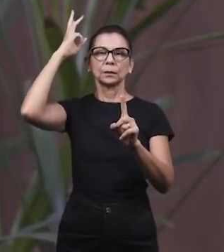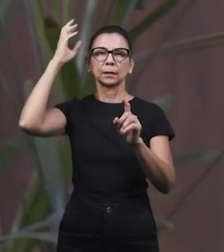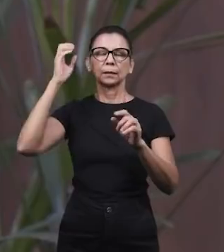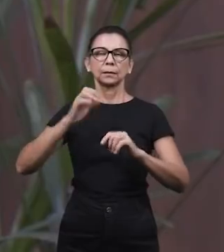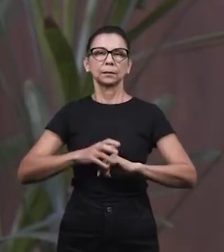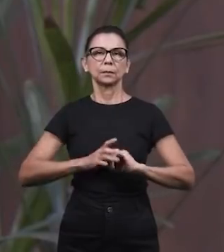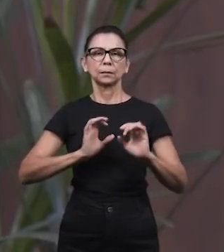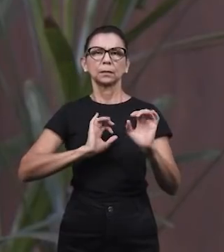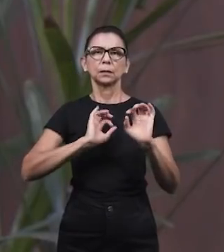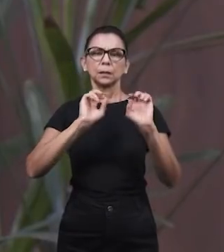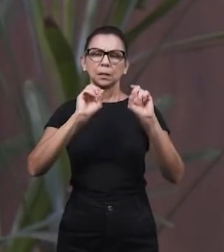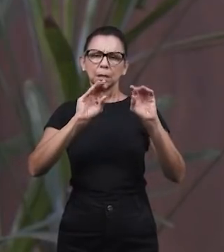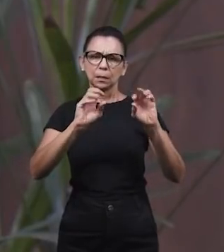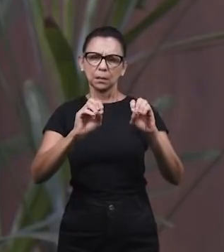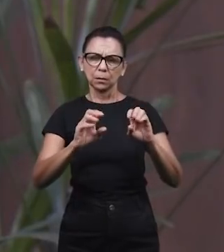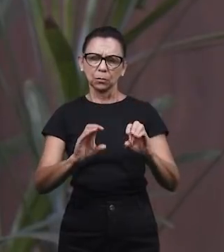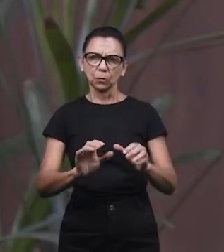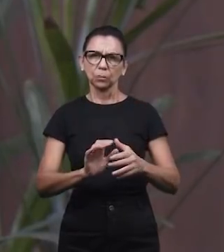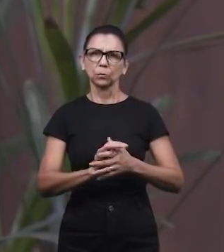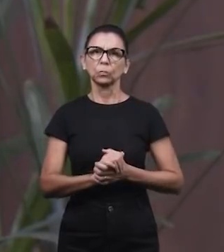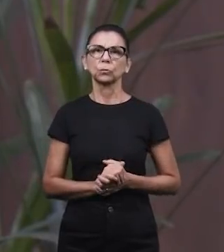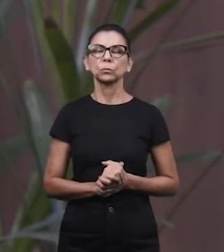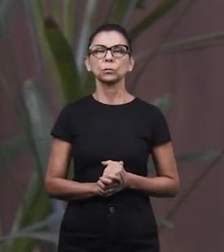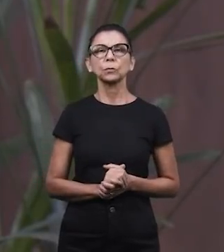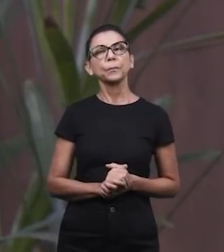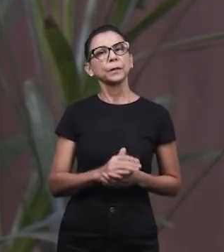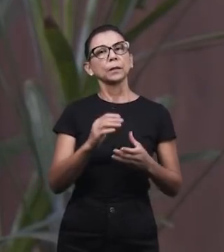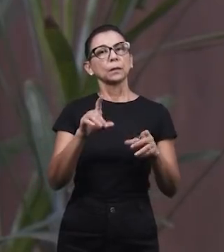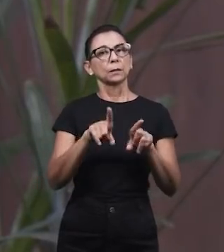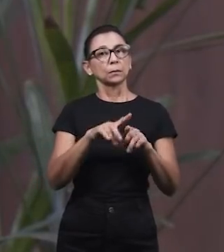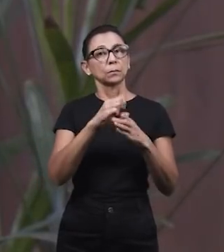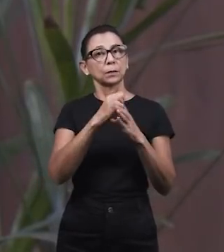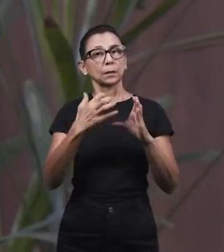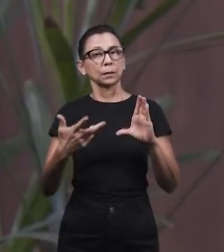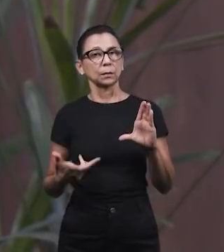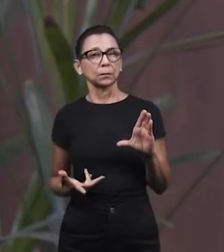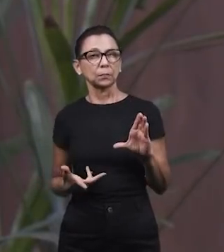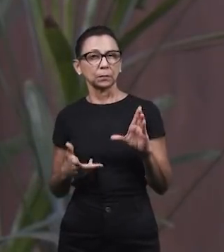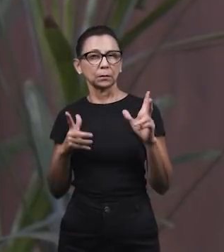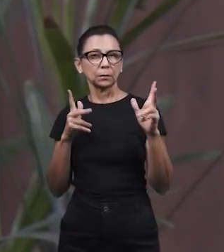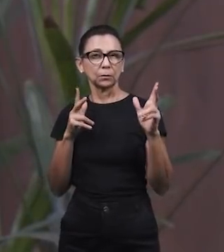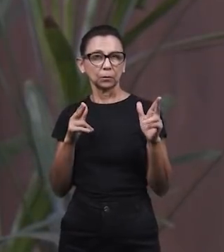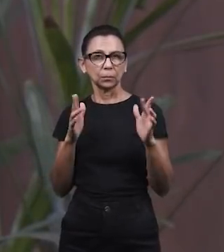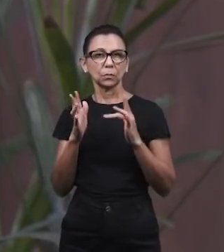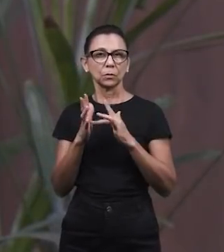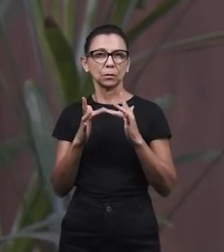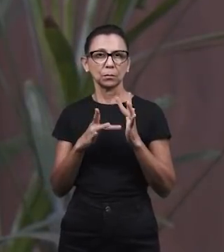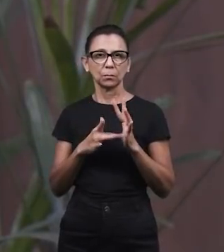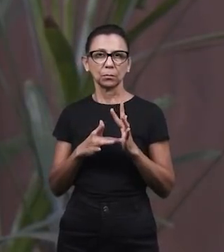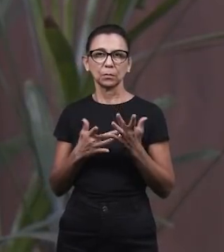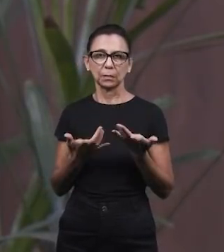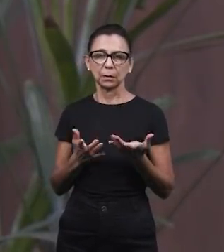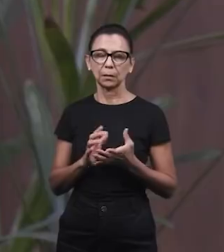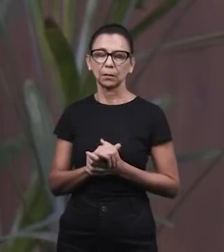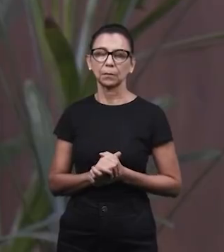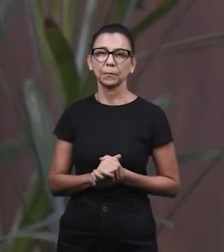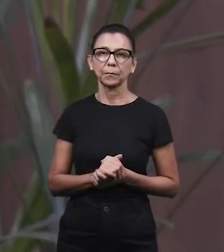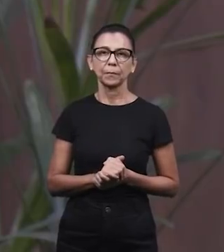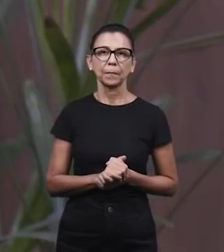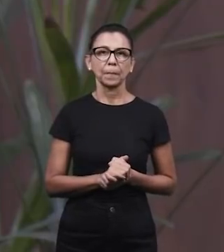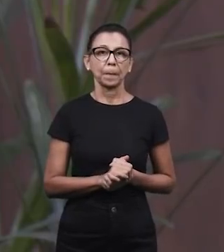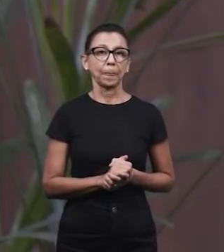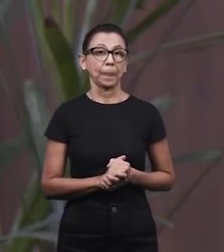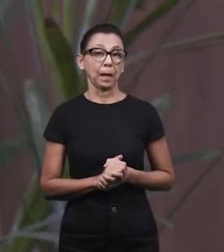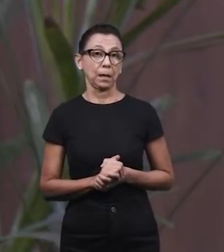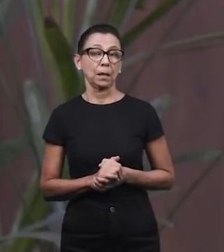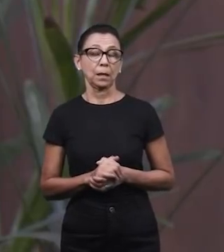Moisés, preparou Moisés, inclusive até com características semelhantes às de Jesus, porque Moisés nasceu debaixo de um juízo, e ele